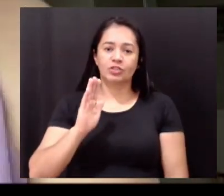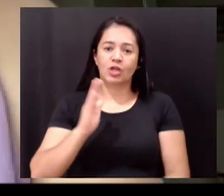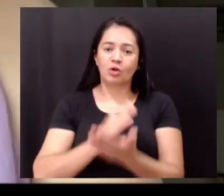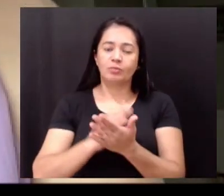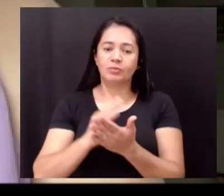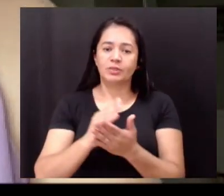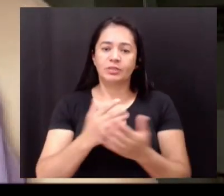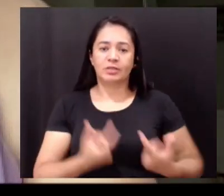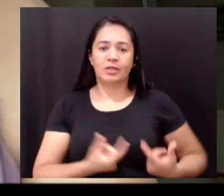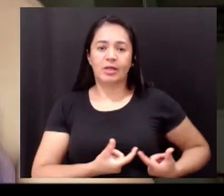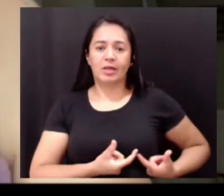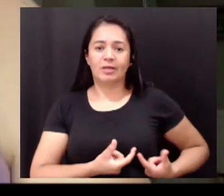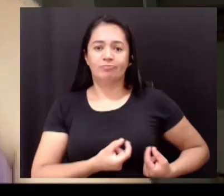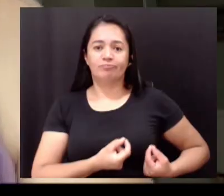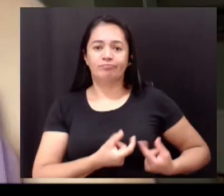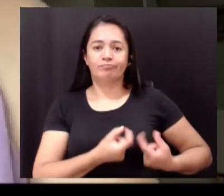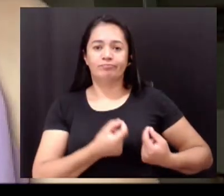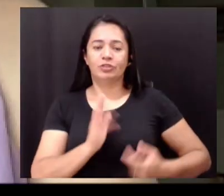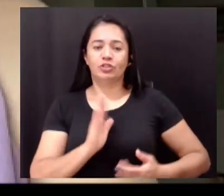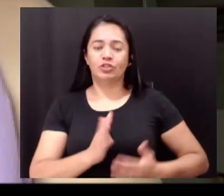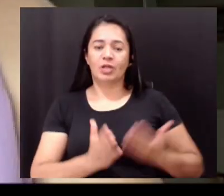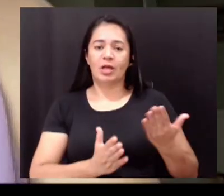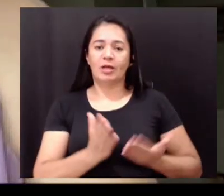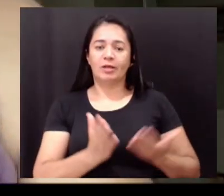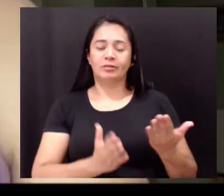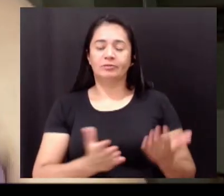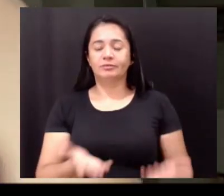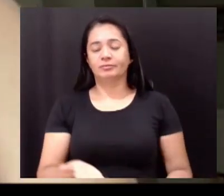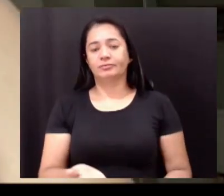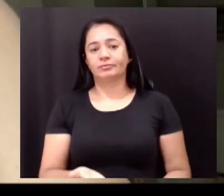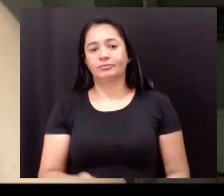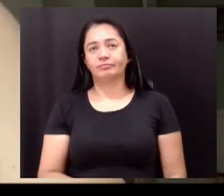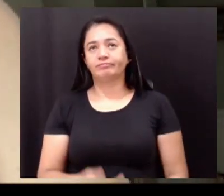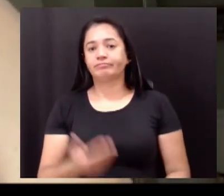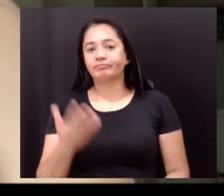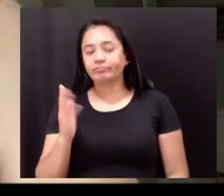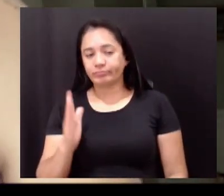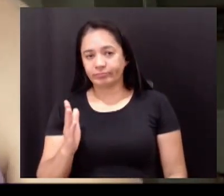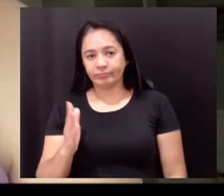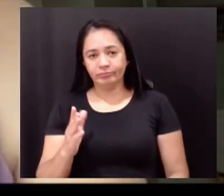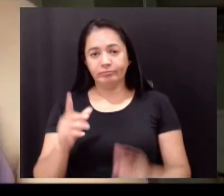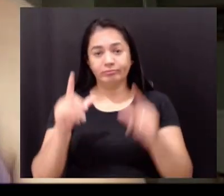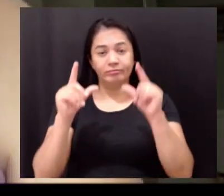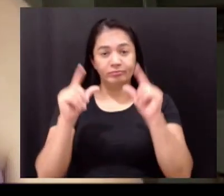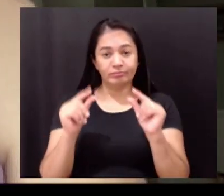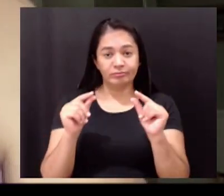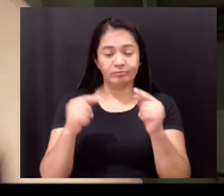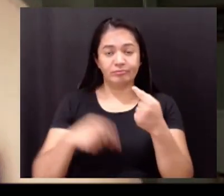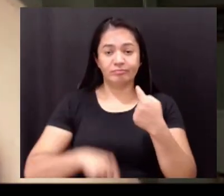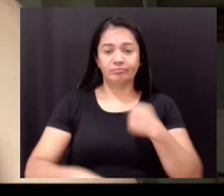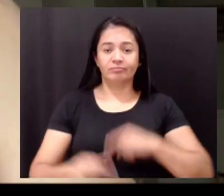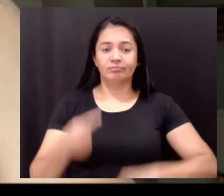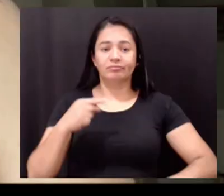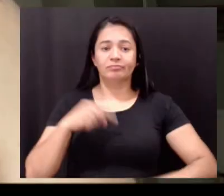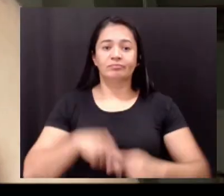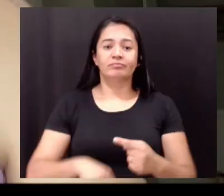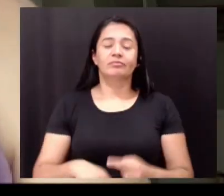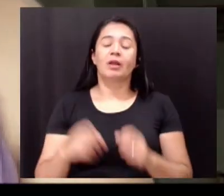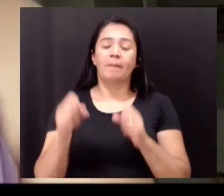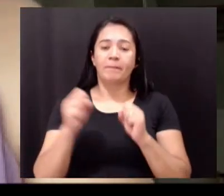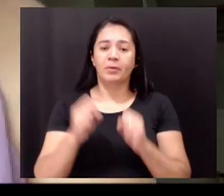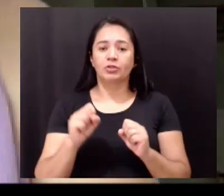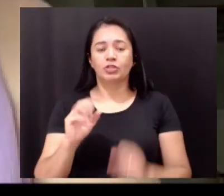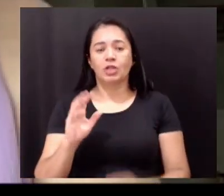está fazendo quimioterapia, está com redução da sua imunidade, que a gente sabe que pode acontecer durante o